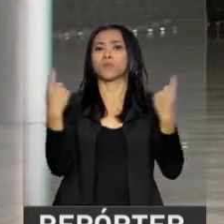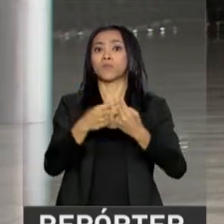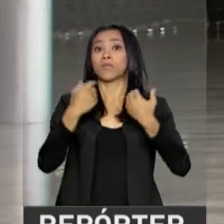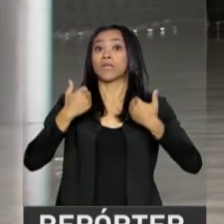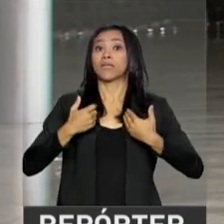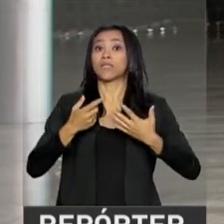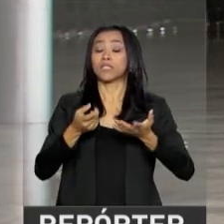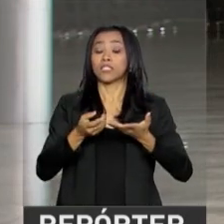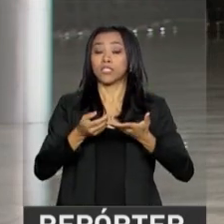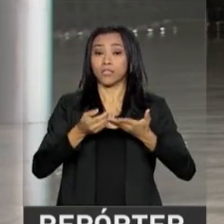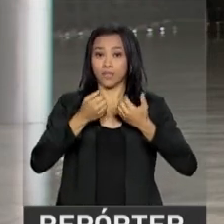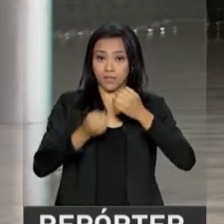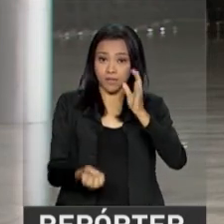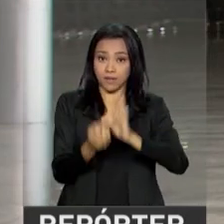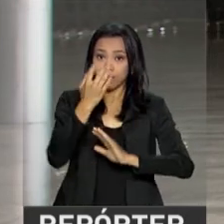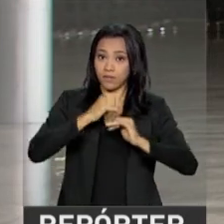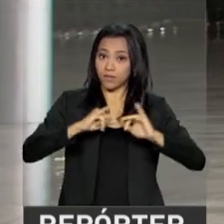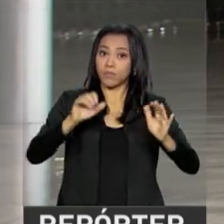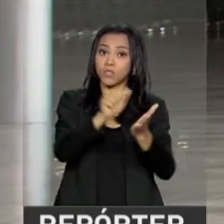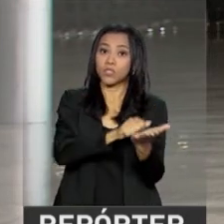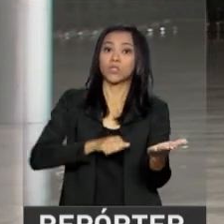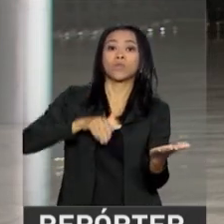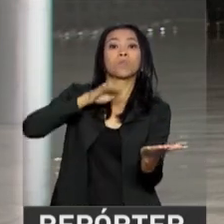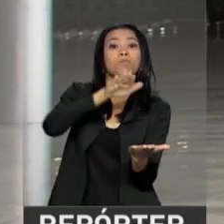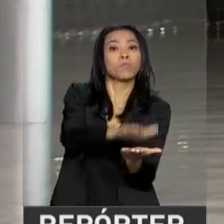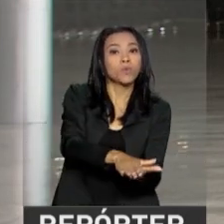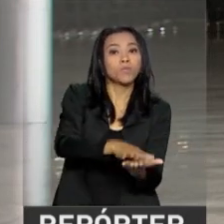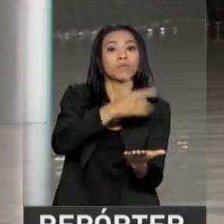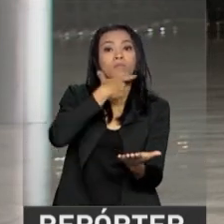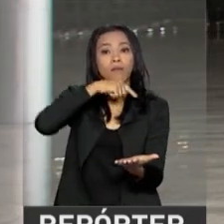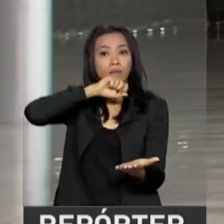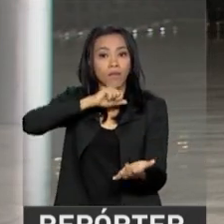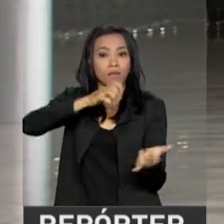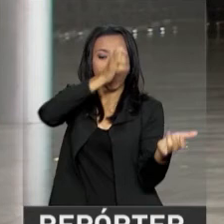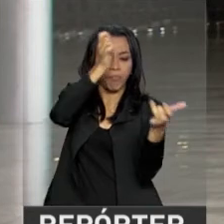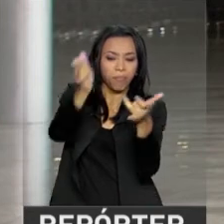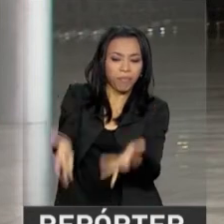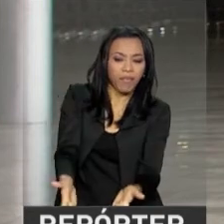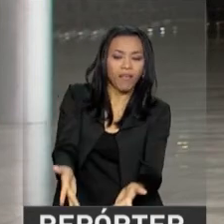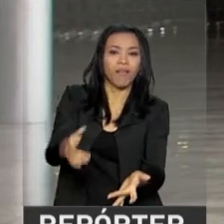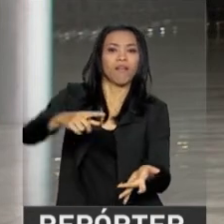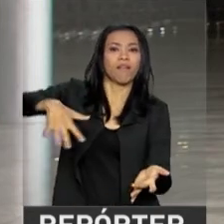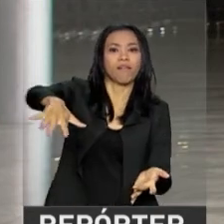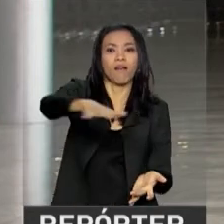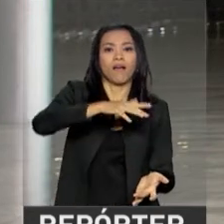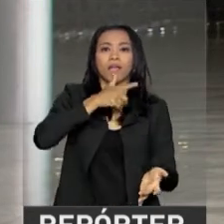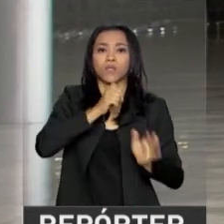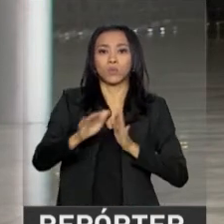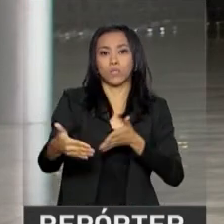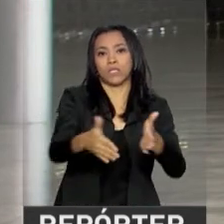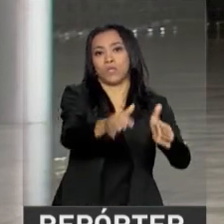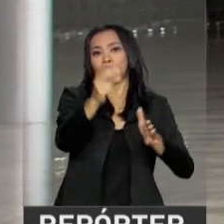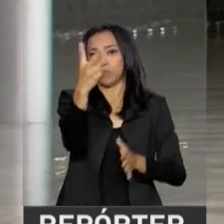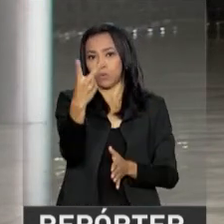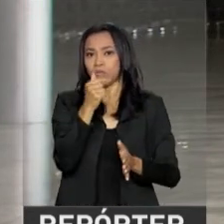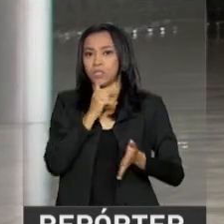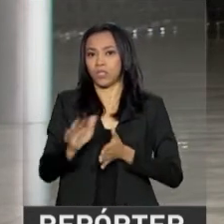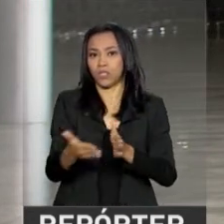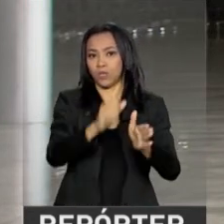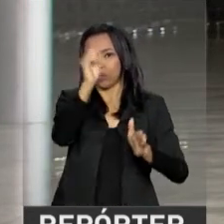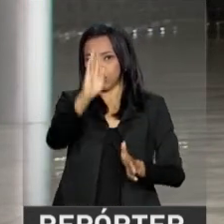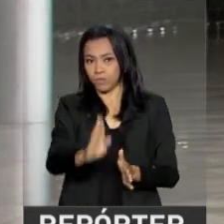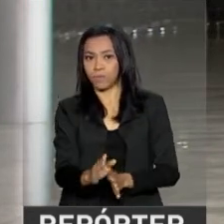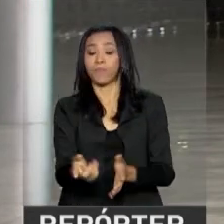ambientais em prol das bacias dos rios são francisco e parnaíba ainda no período da tarde